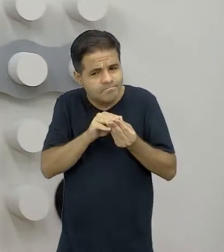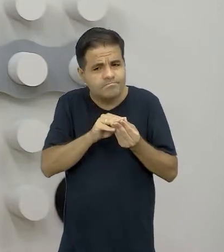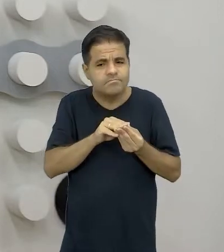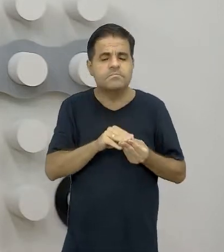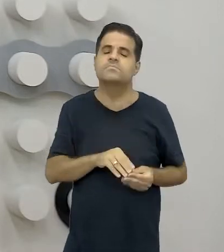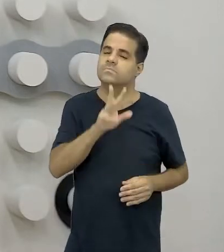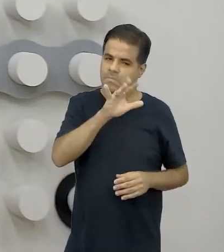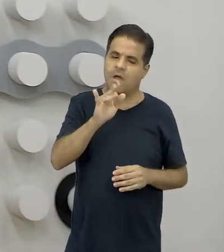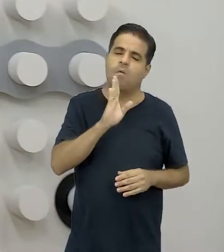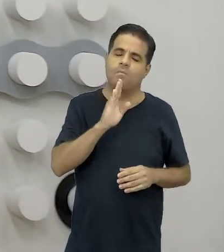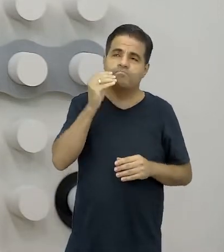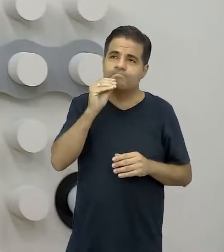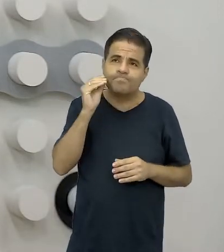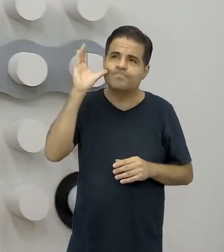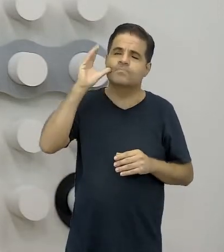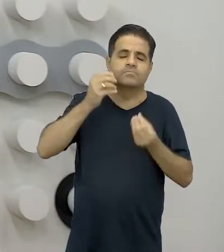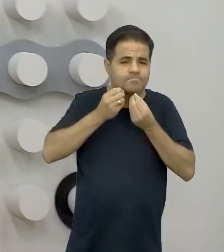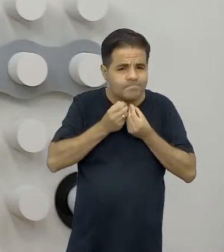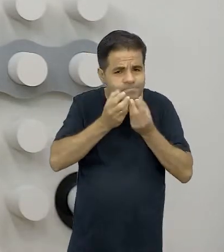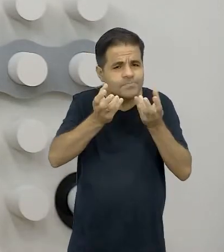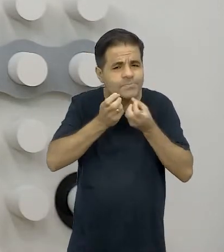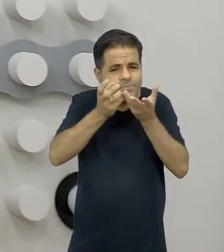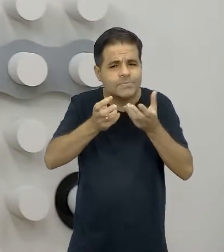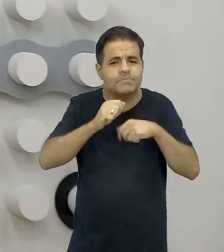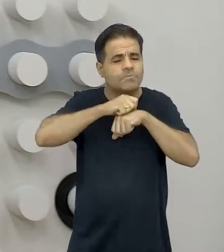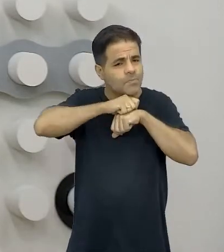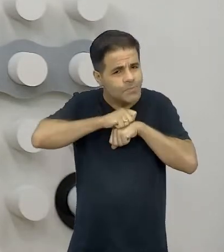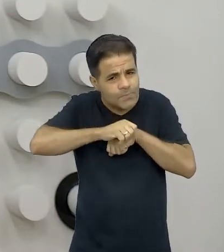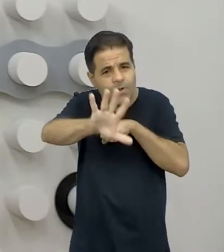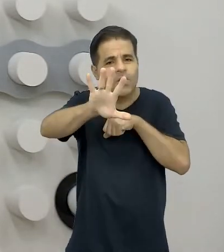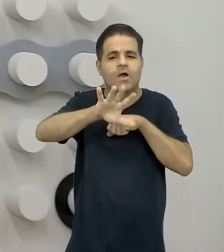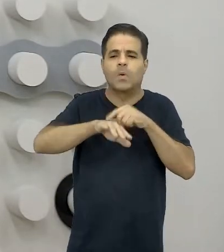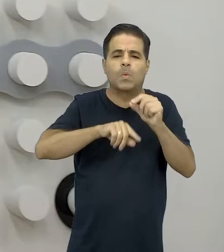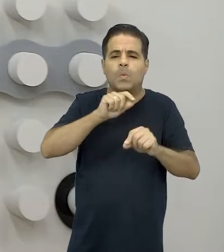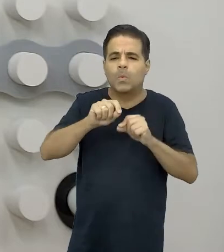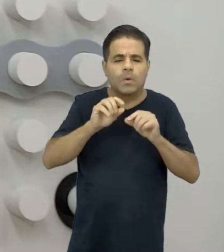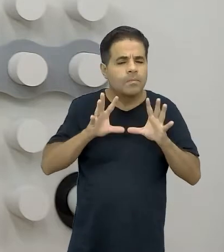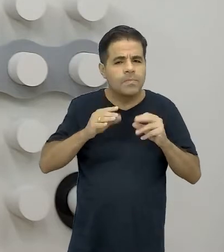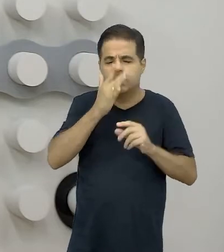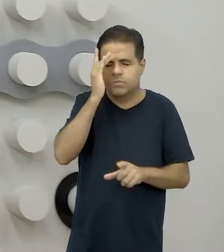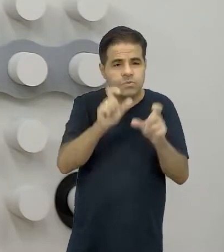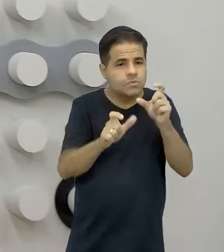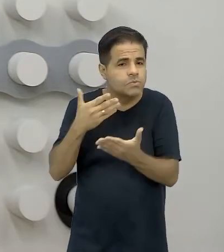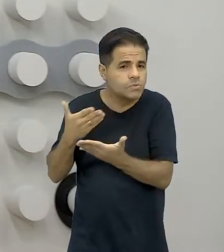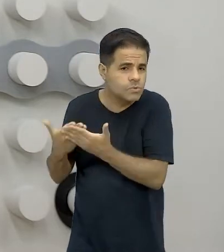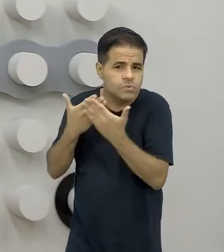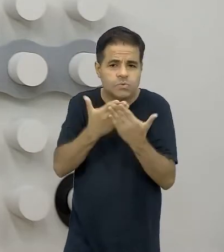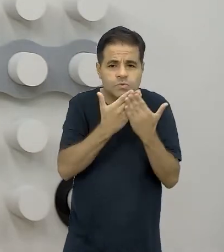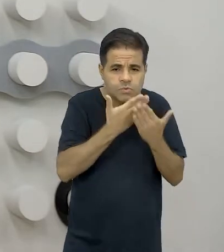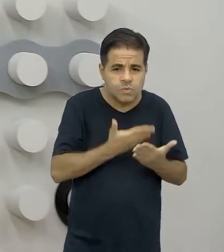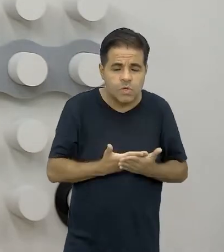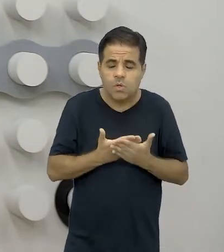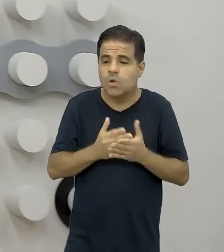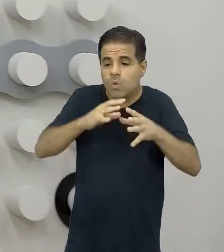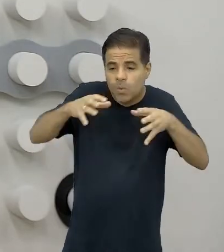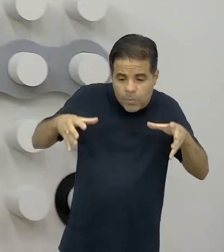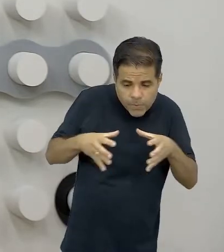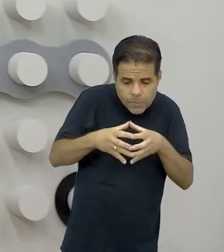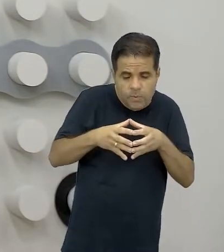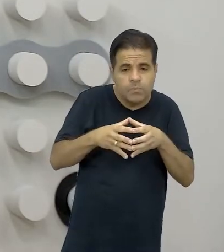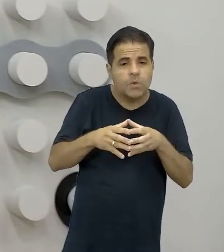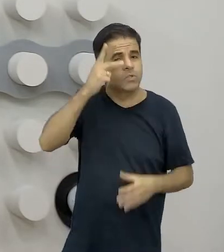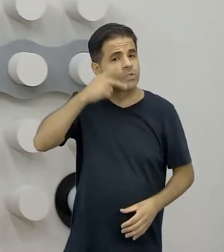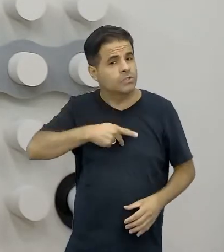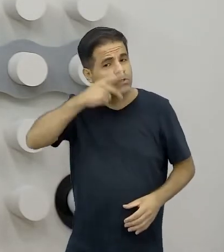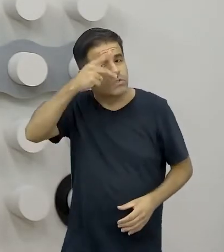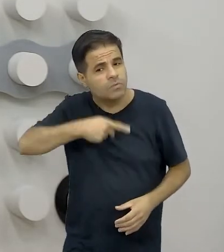sistematização desse conhecimento todo, tá joia? Então a gente vai ver o que todo mundo estudou, seja em grupo, seja individualmente,